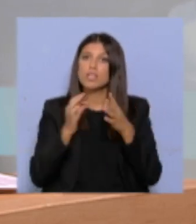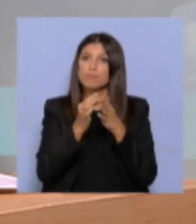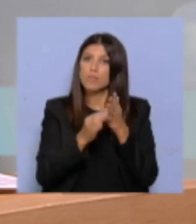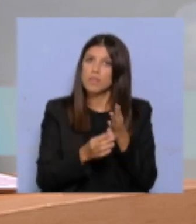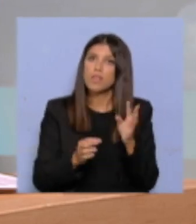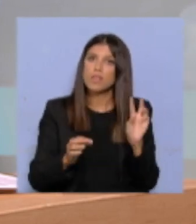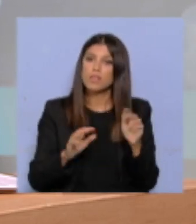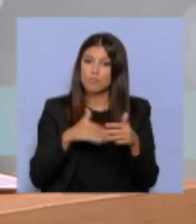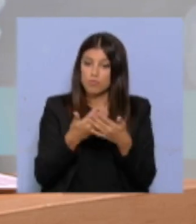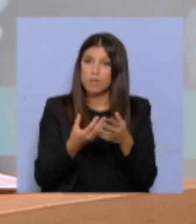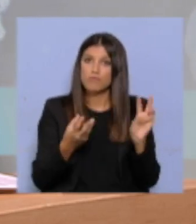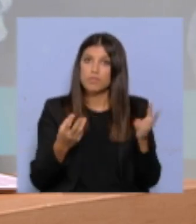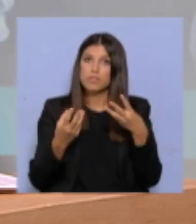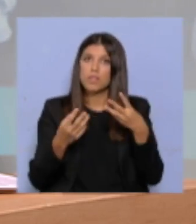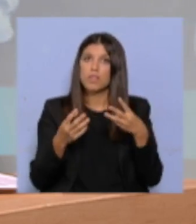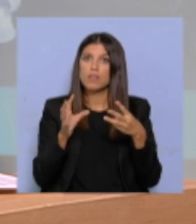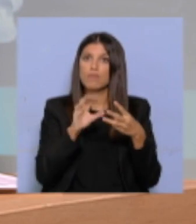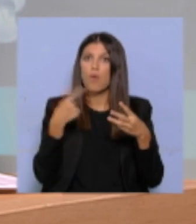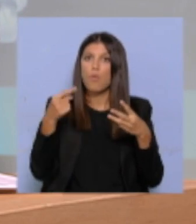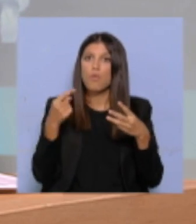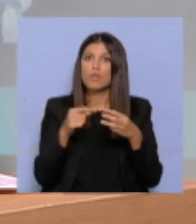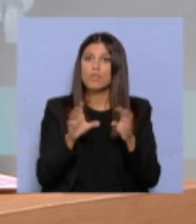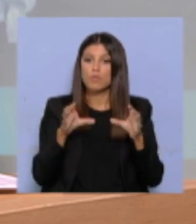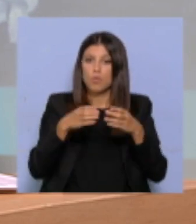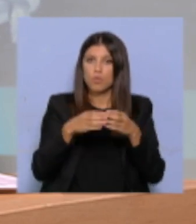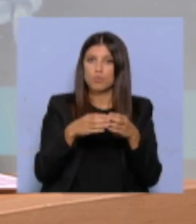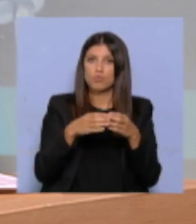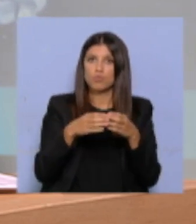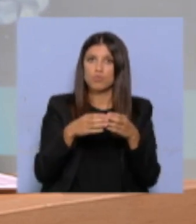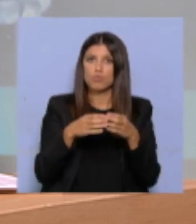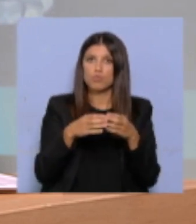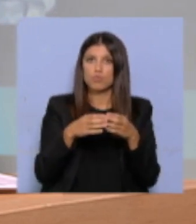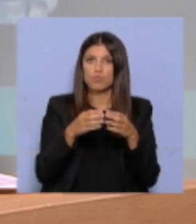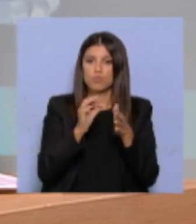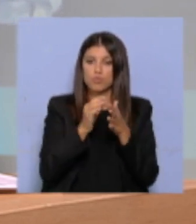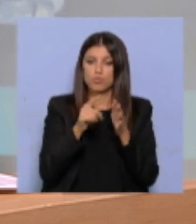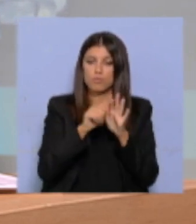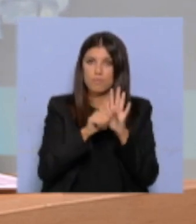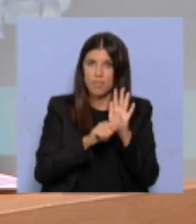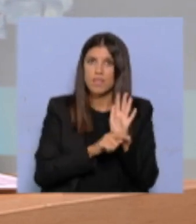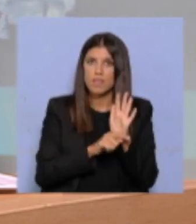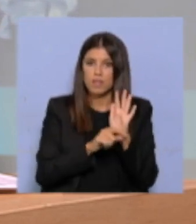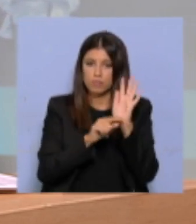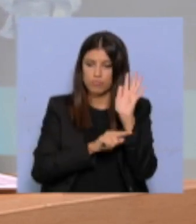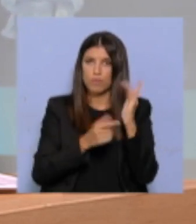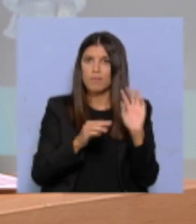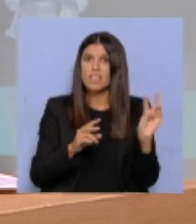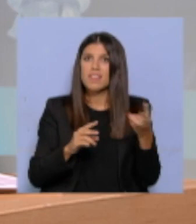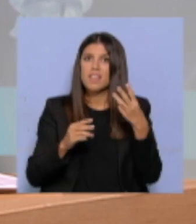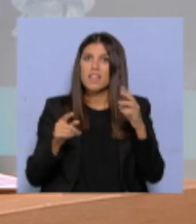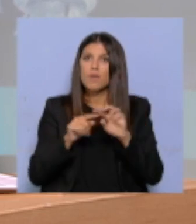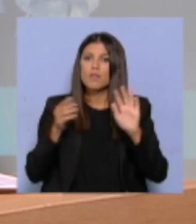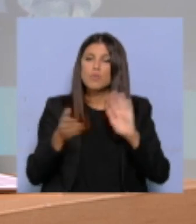propusemos 3 medidas únicas de um conjunto de várias medidas que temos, mas 3 medidas que são urgentes para o